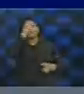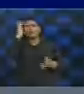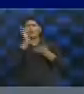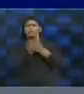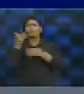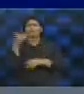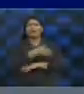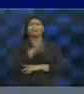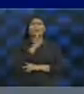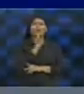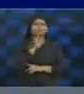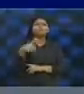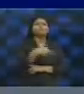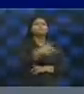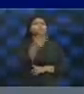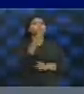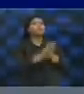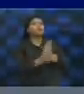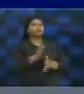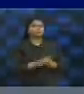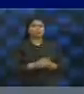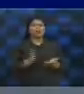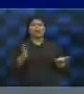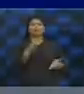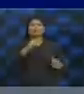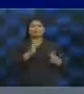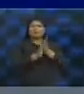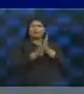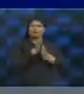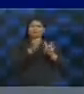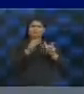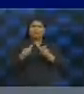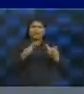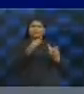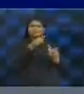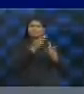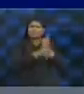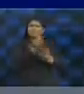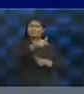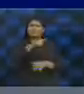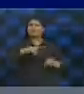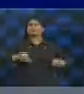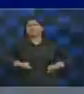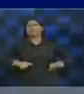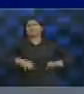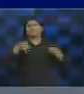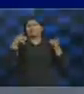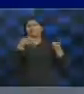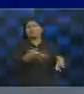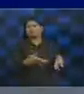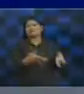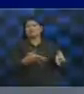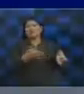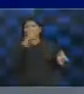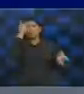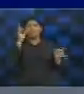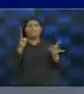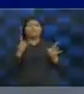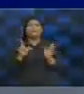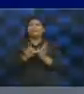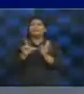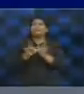está abandonado, os comerciantes não conseguem mais ter viabilidade econômica nas suas atividades. E, além disso,